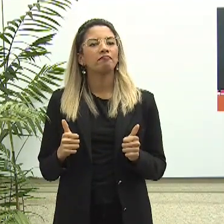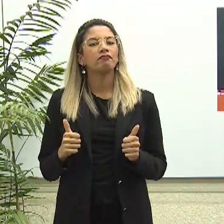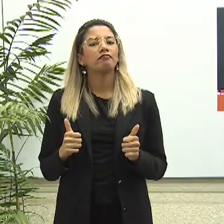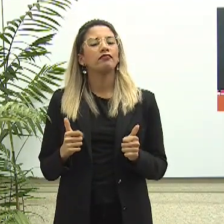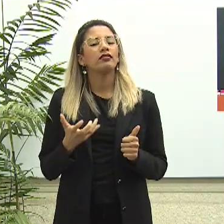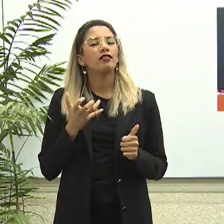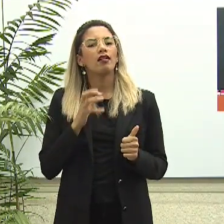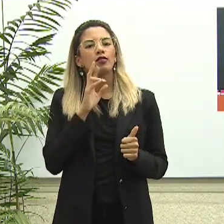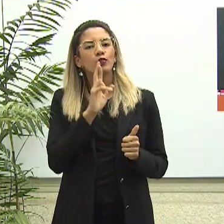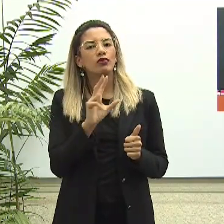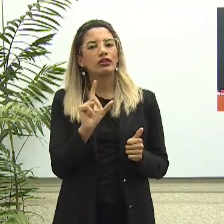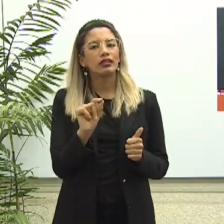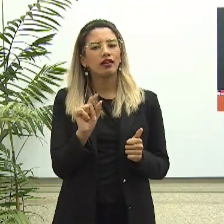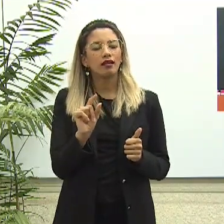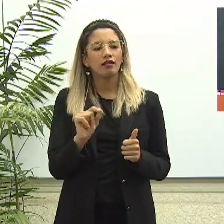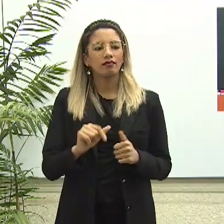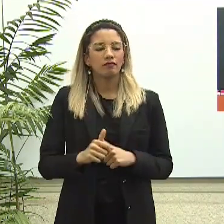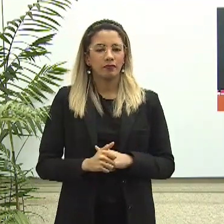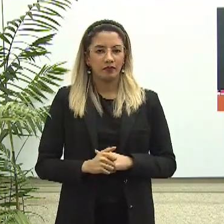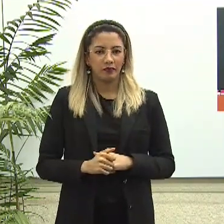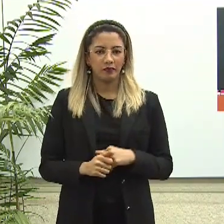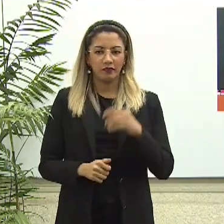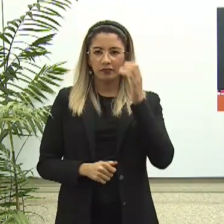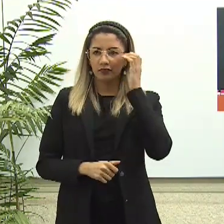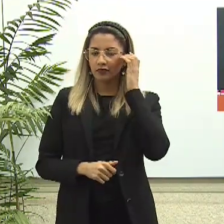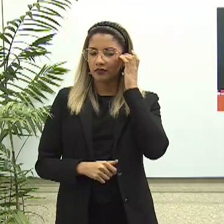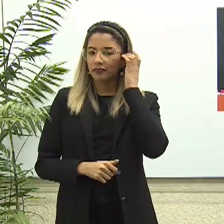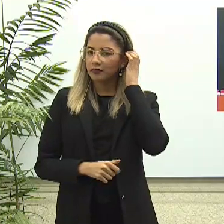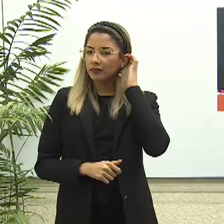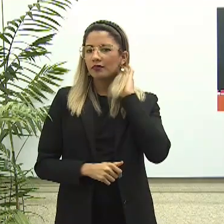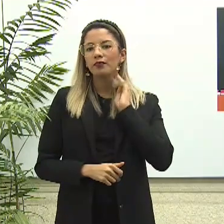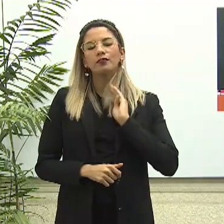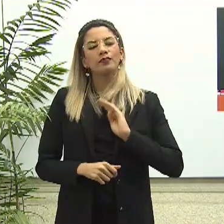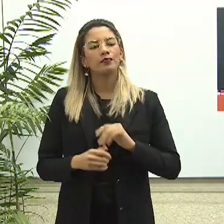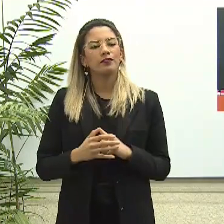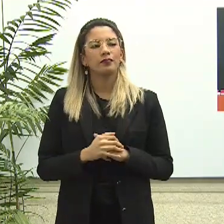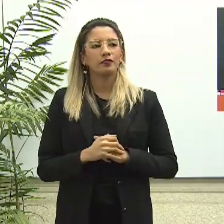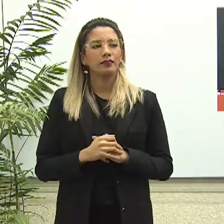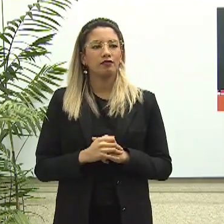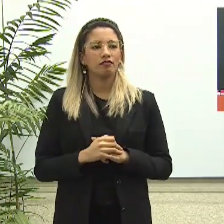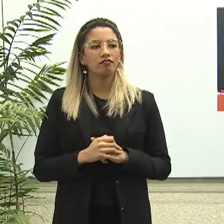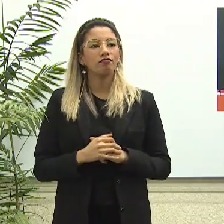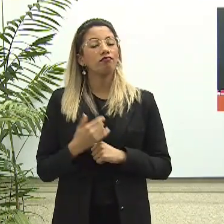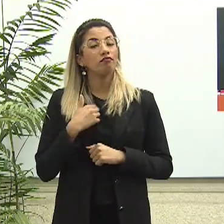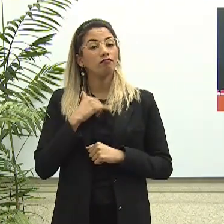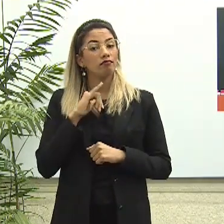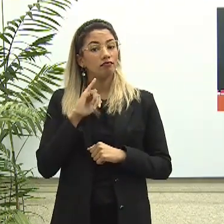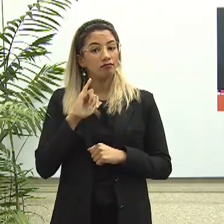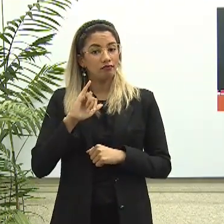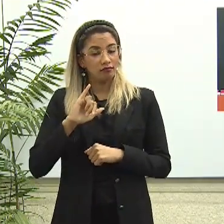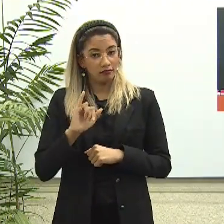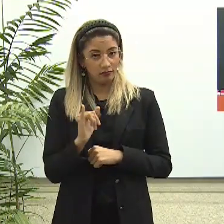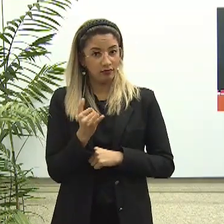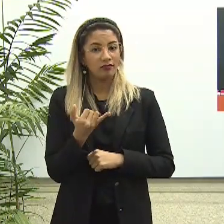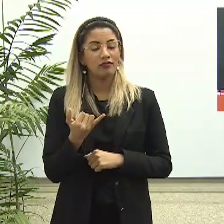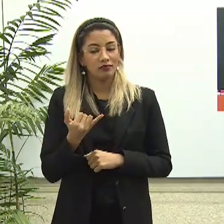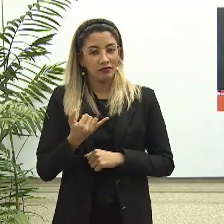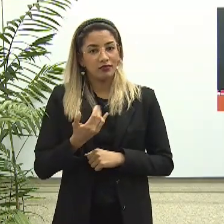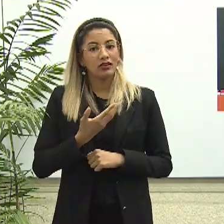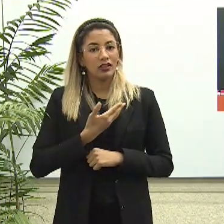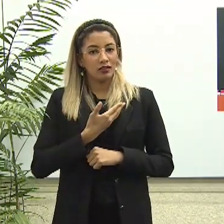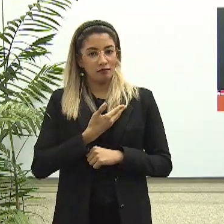responder inicialmente vou e Iber né vou me deter essa questão que o nosso colega